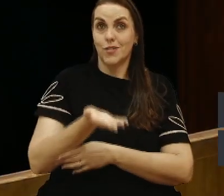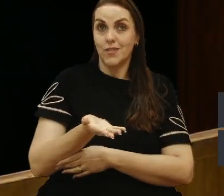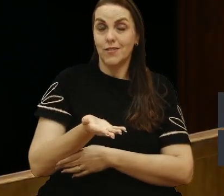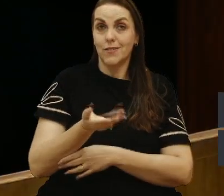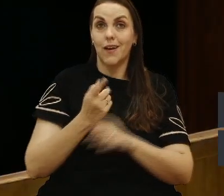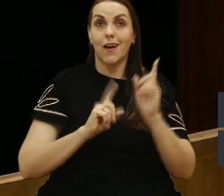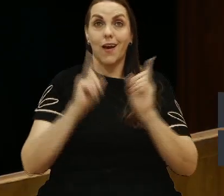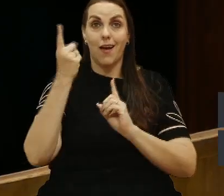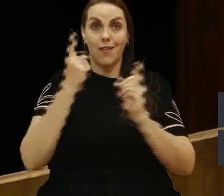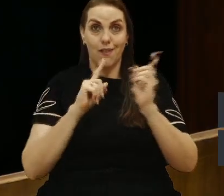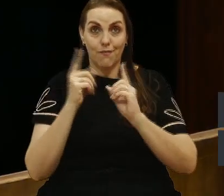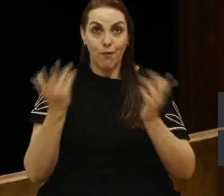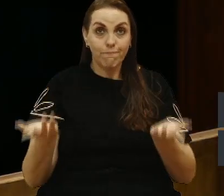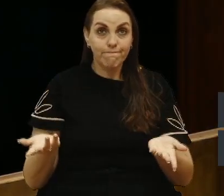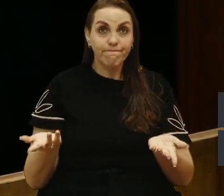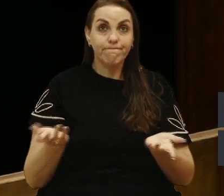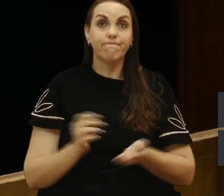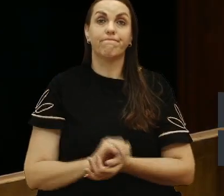Carnaval.